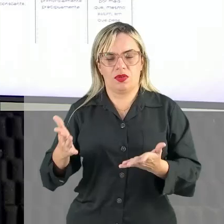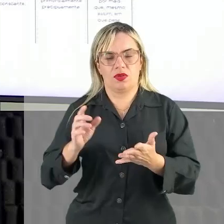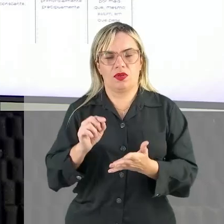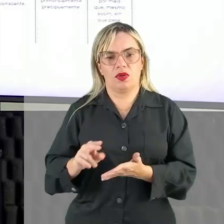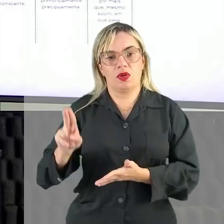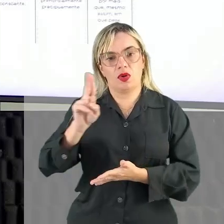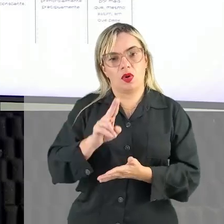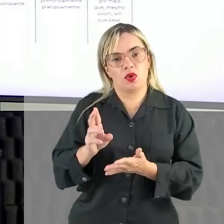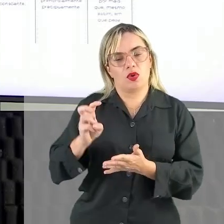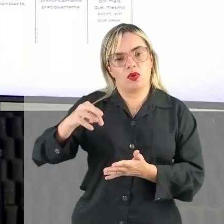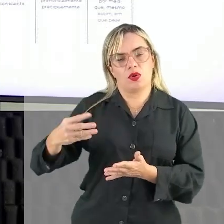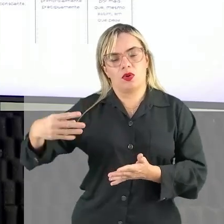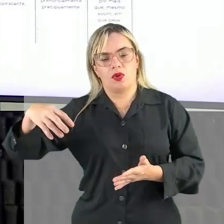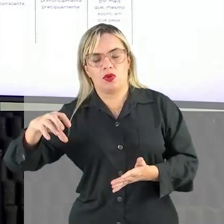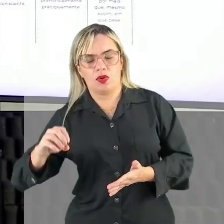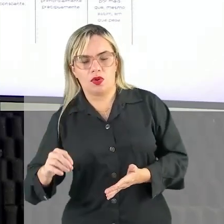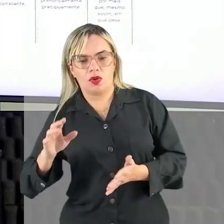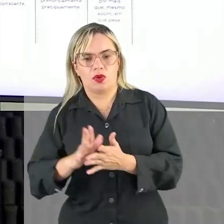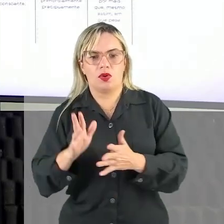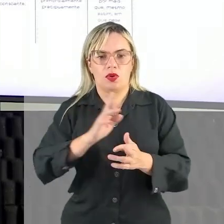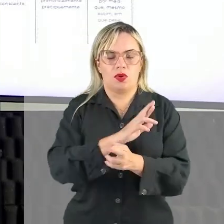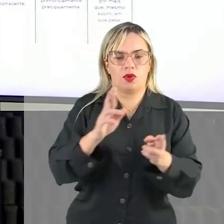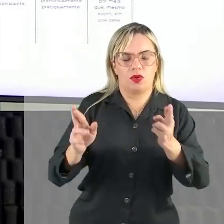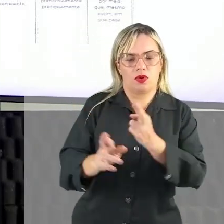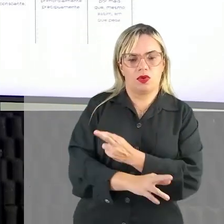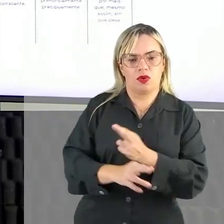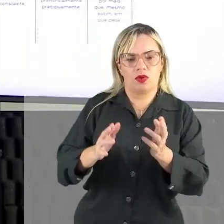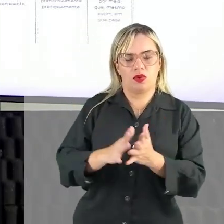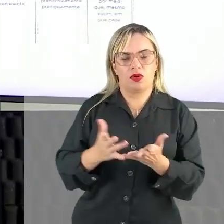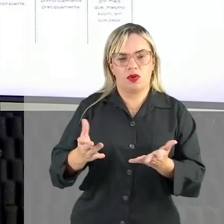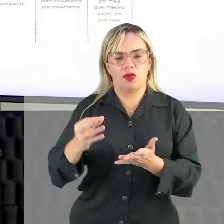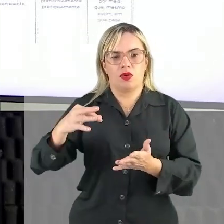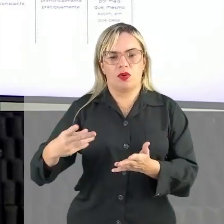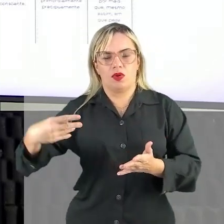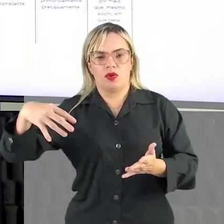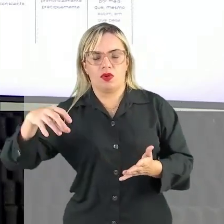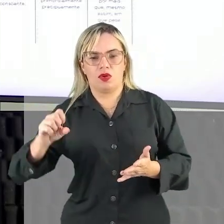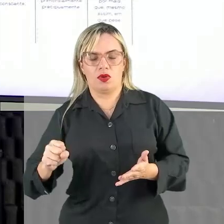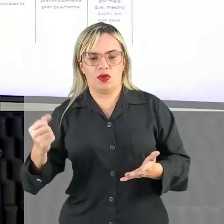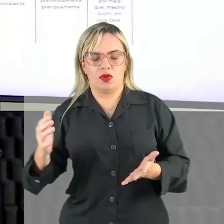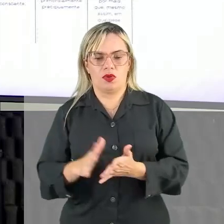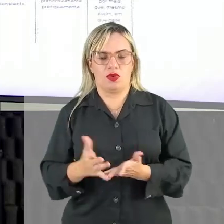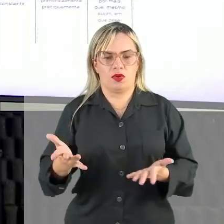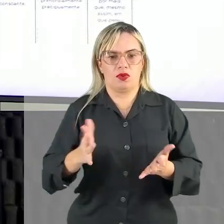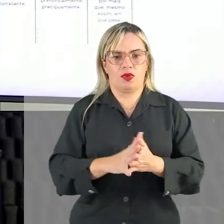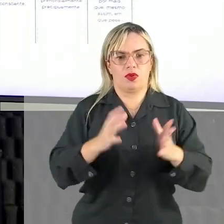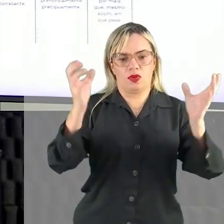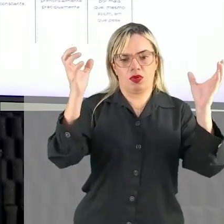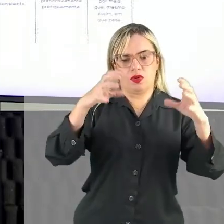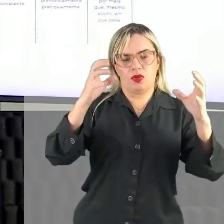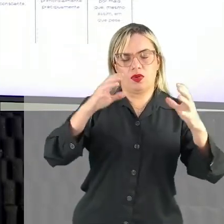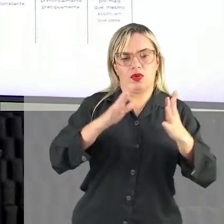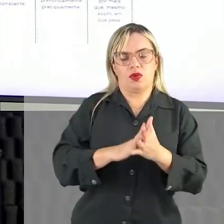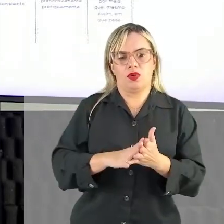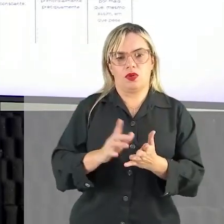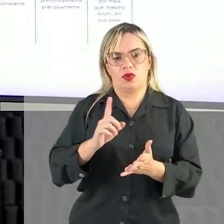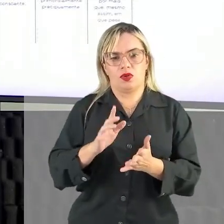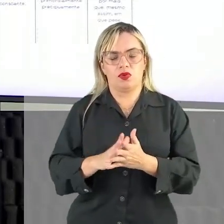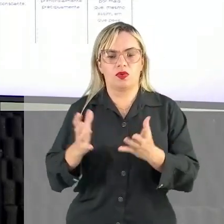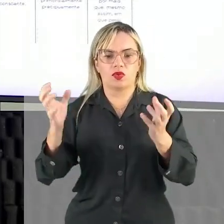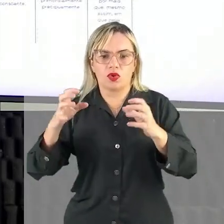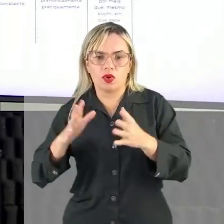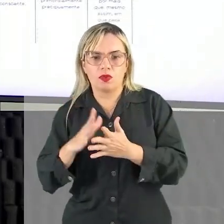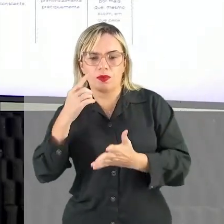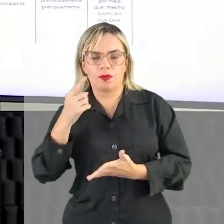você vai utilizar em relações como relações concessivas mesmo que não chova Vou ao shopping ou ainda ele